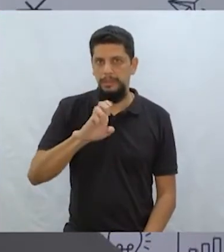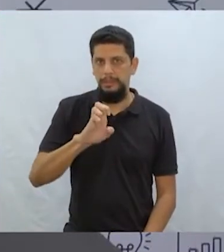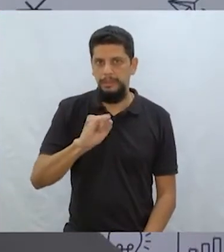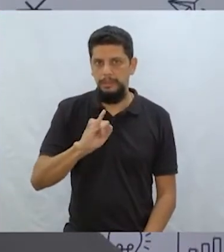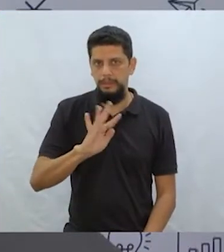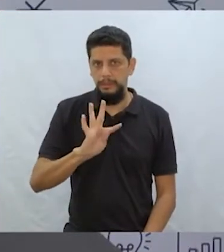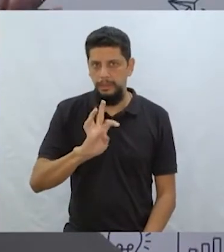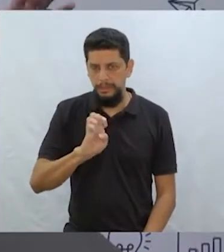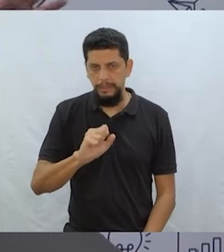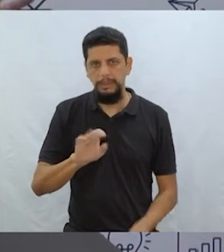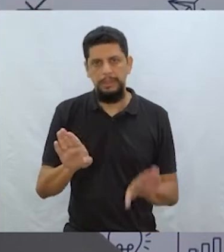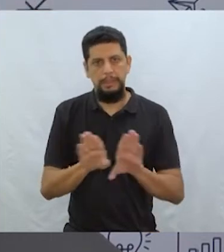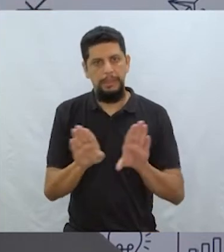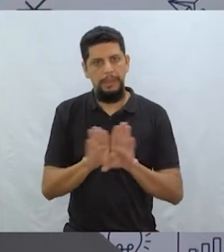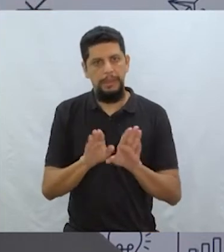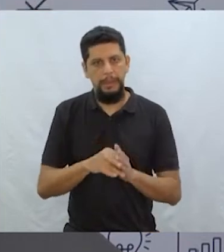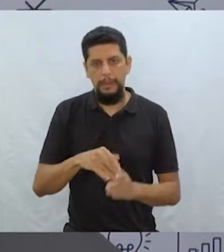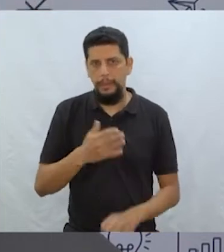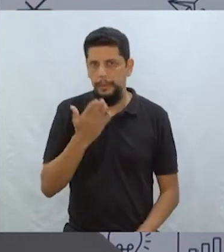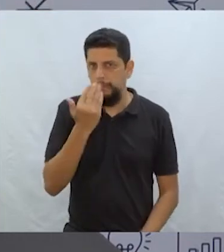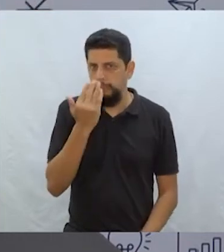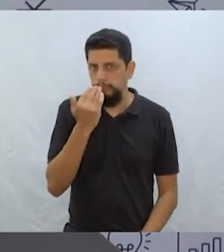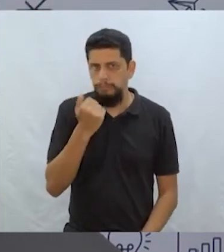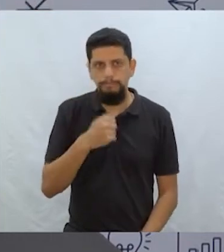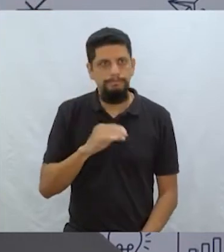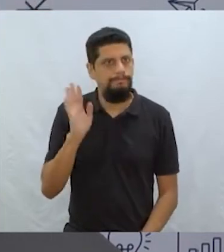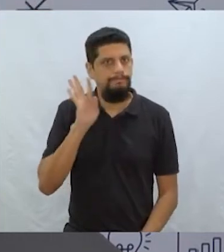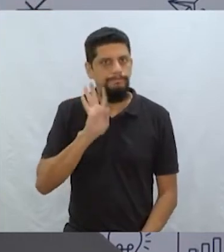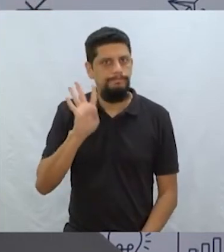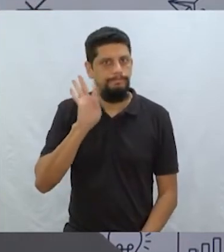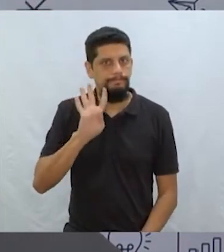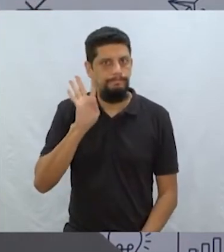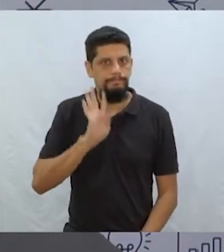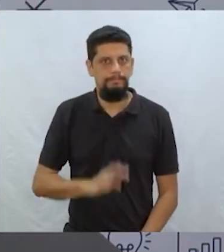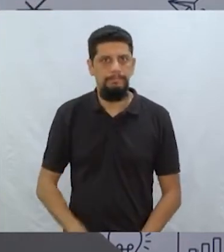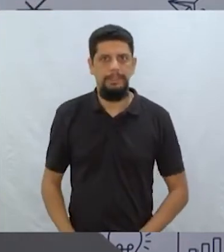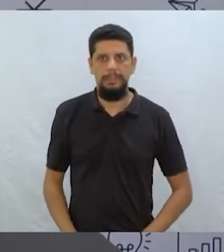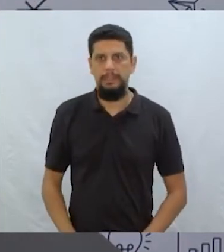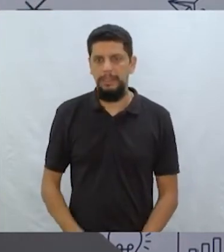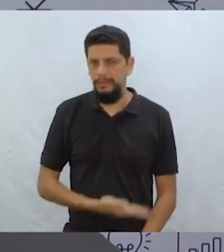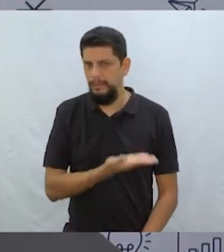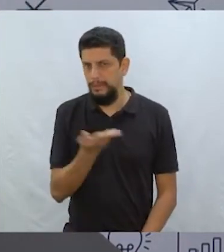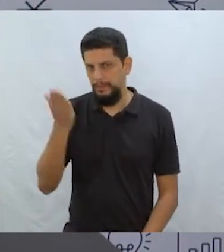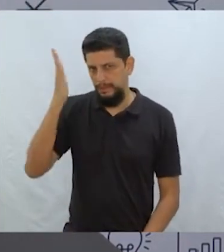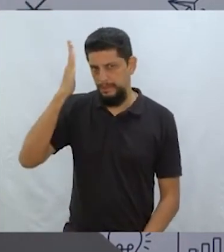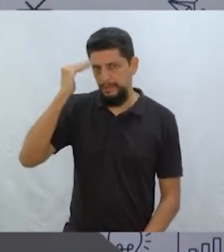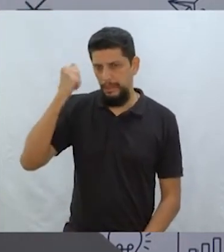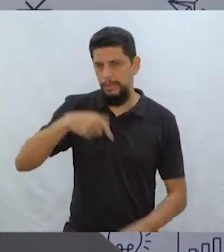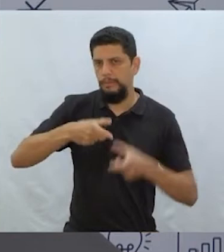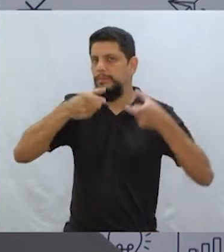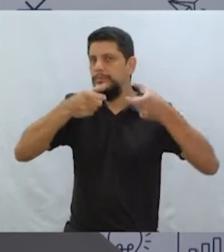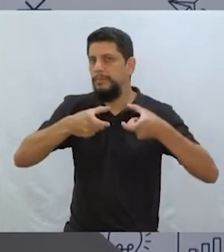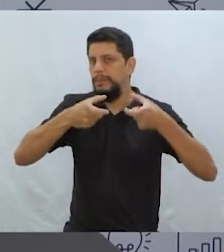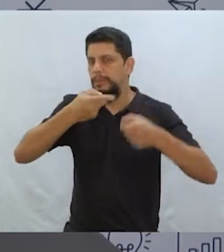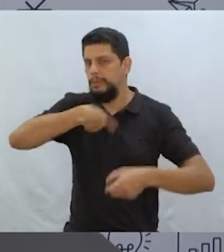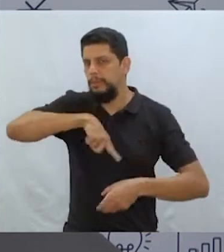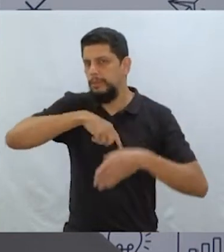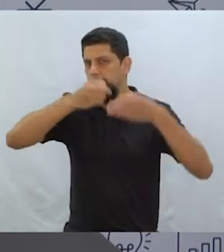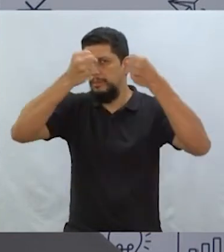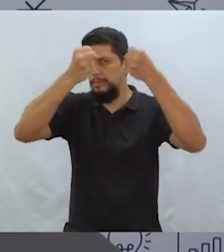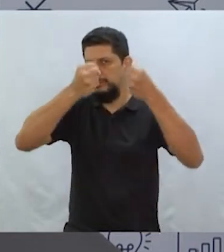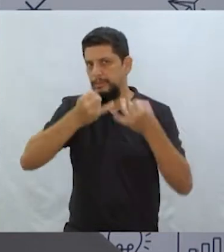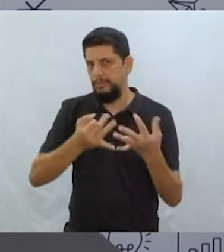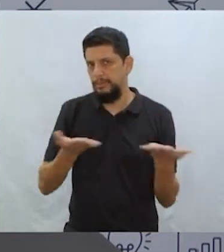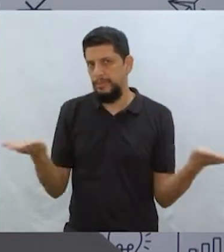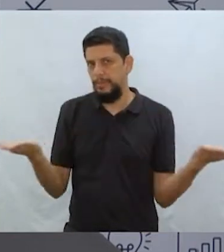né doce de leite também uma comida típica E aí já sabe qual é a região que nós